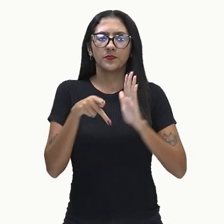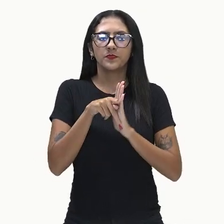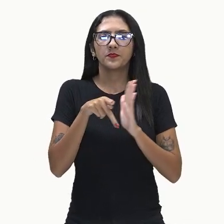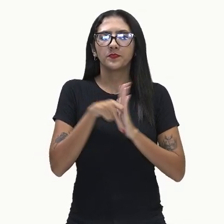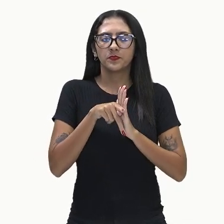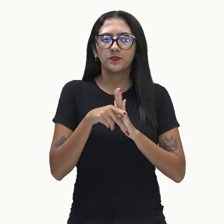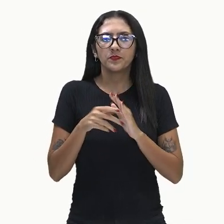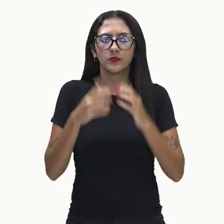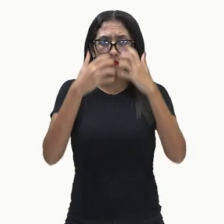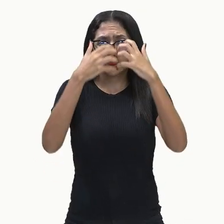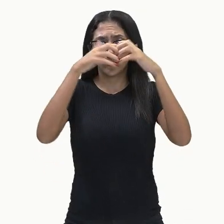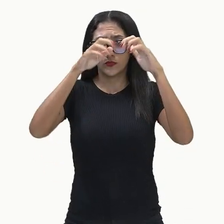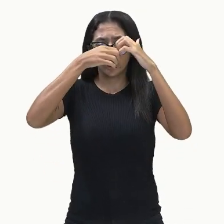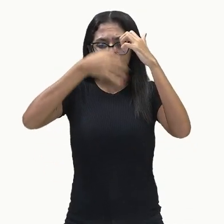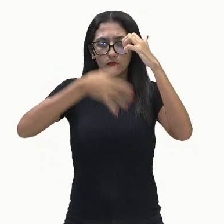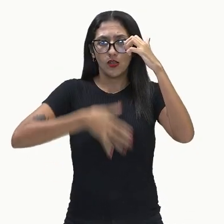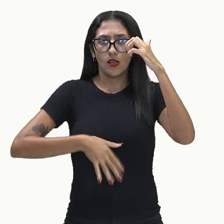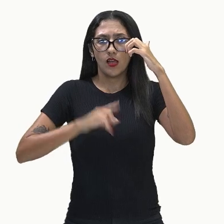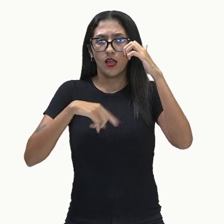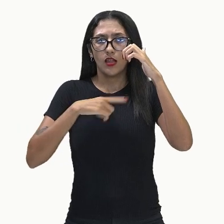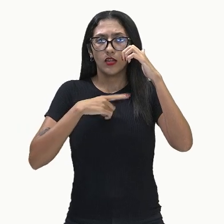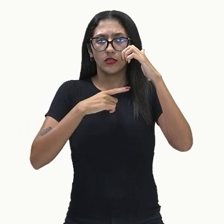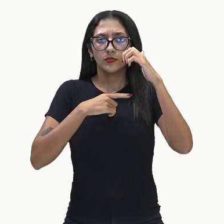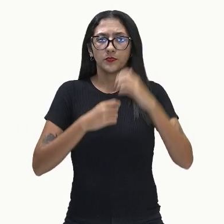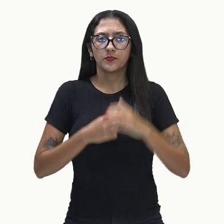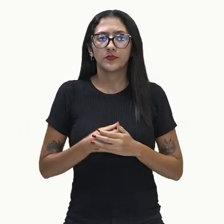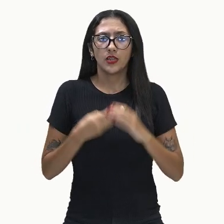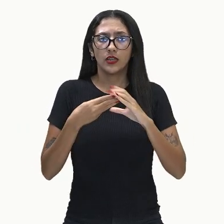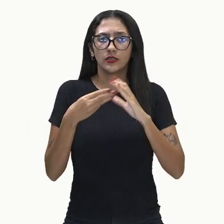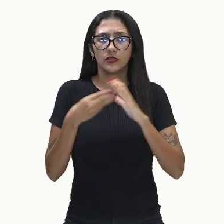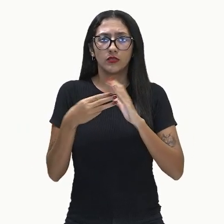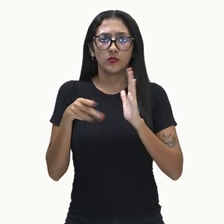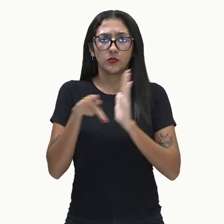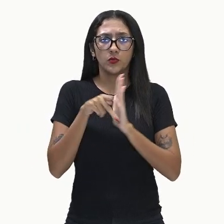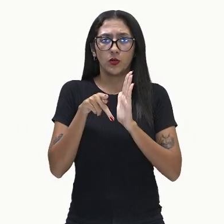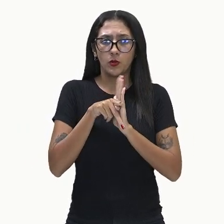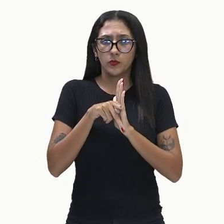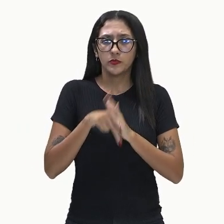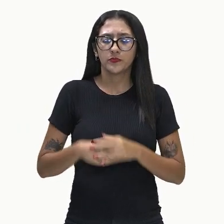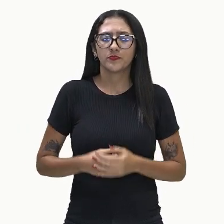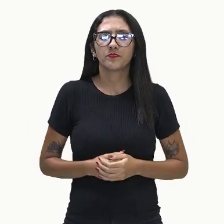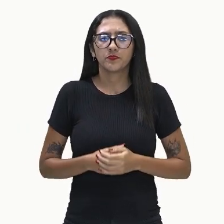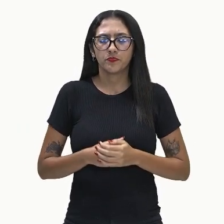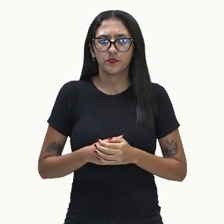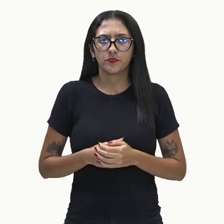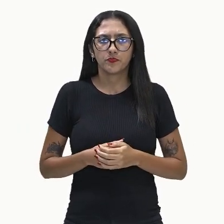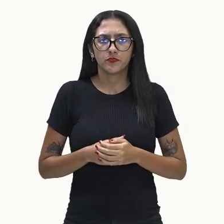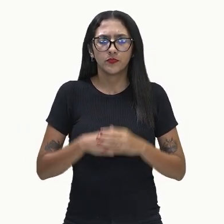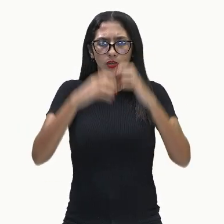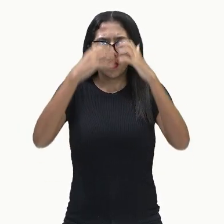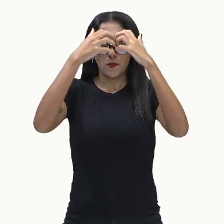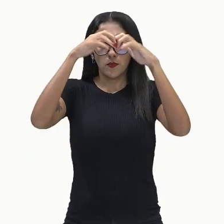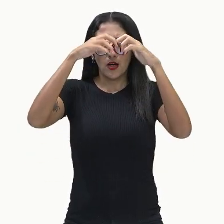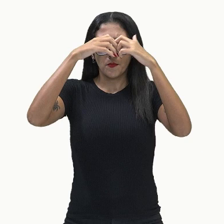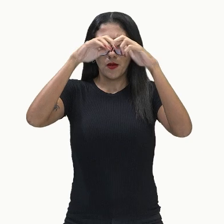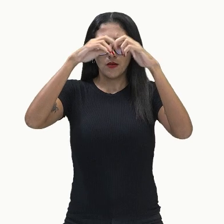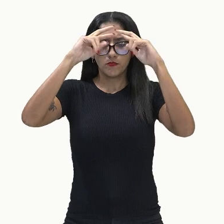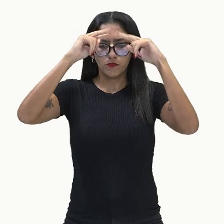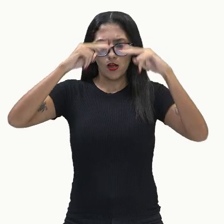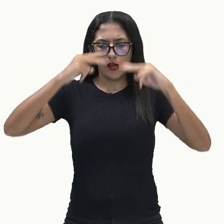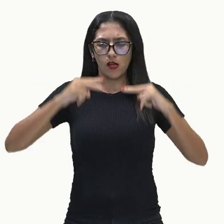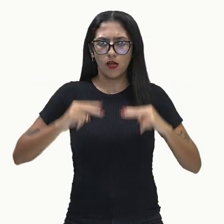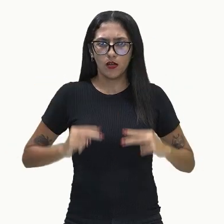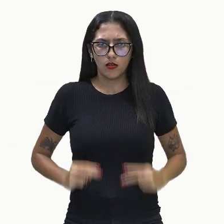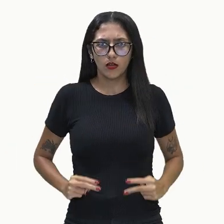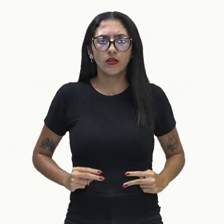sistema nervoso é formado por células especializadas, os neurônios, que são as células especializadas